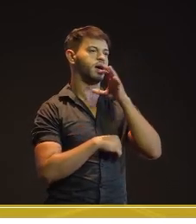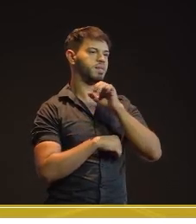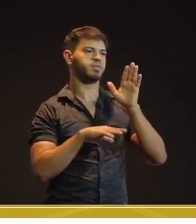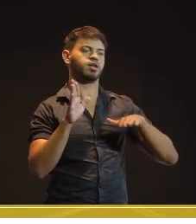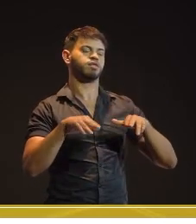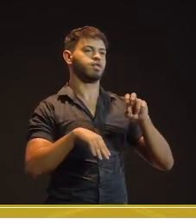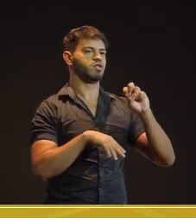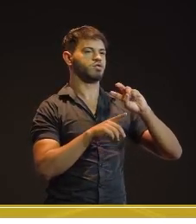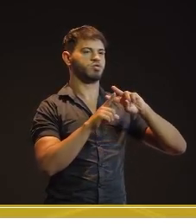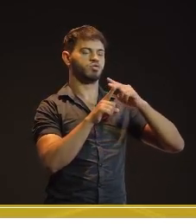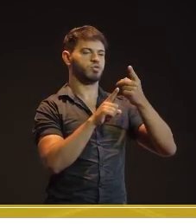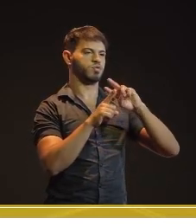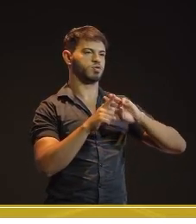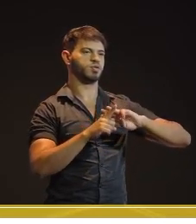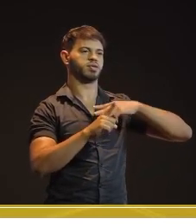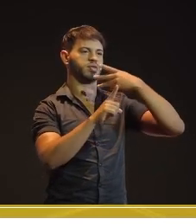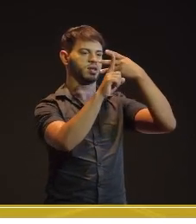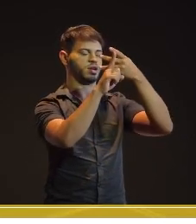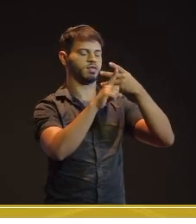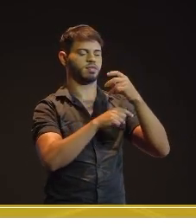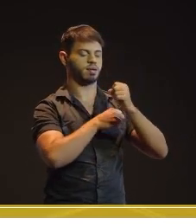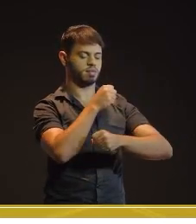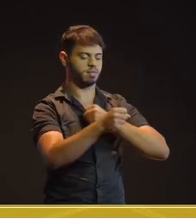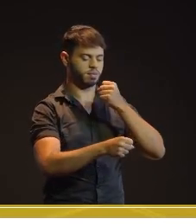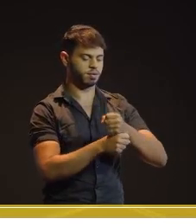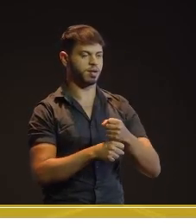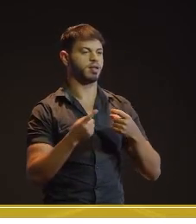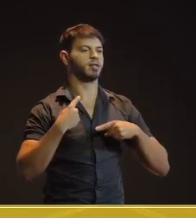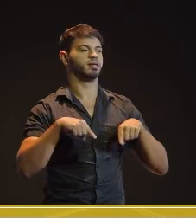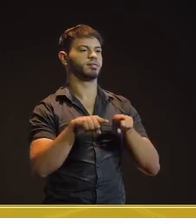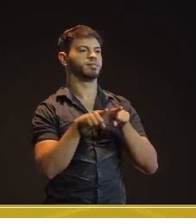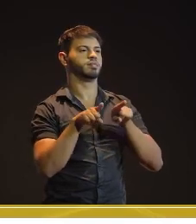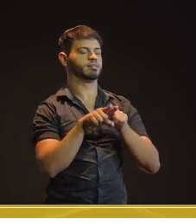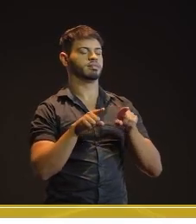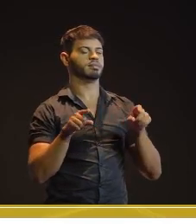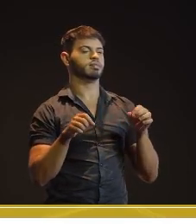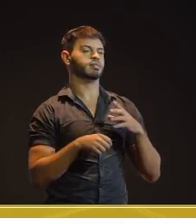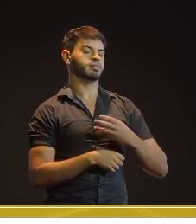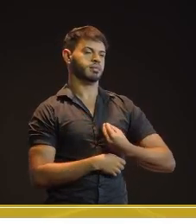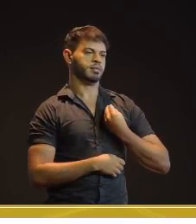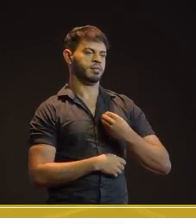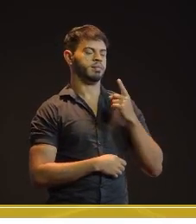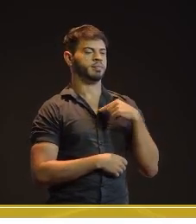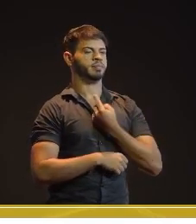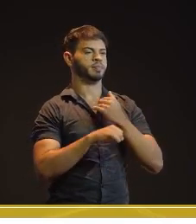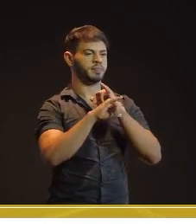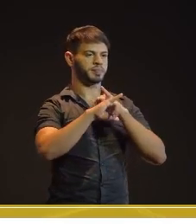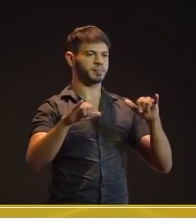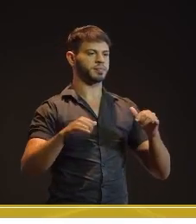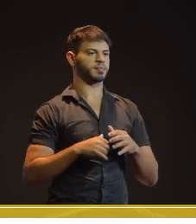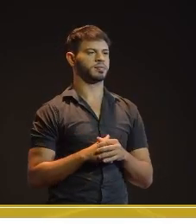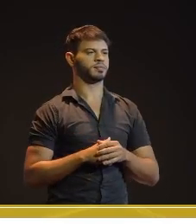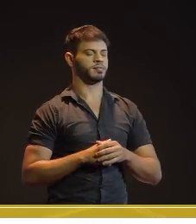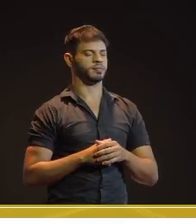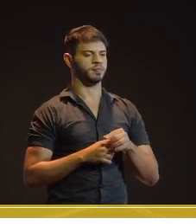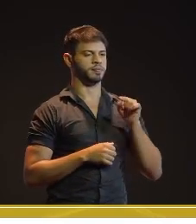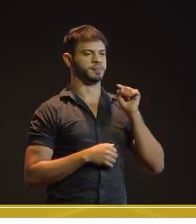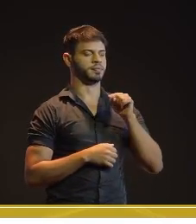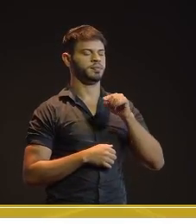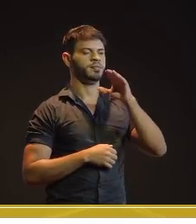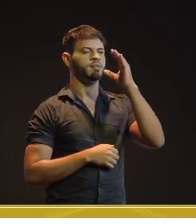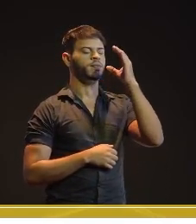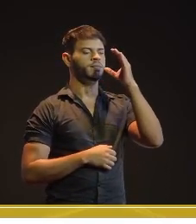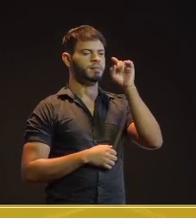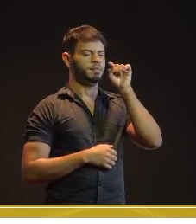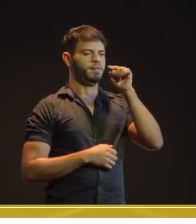2 ou 3 vezes mais por ano do que declaradamente está no seu catálogo. E essa ciência é que